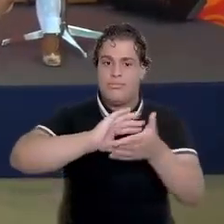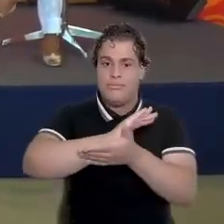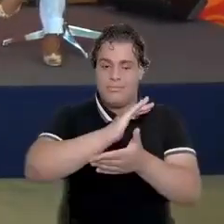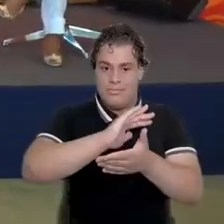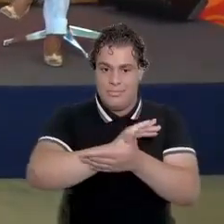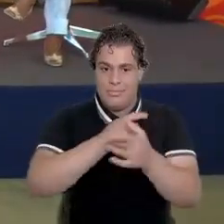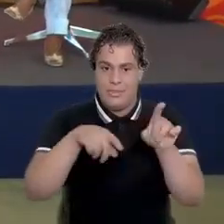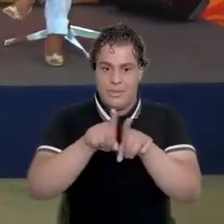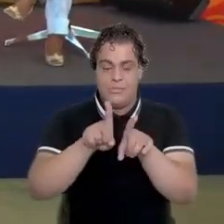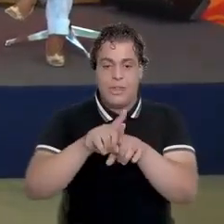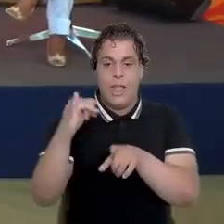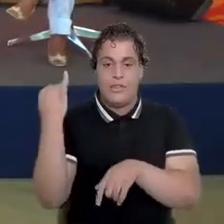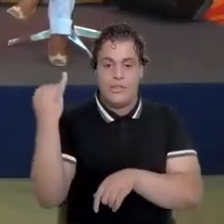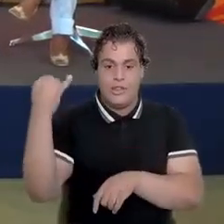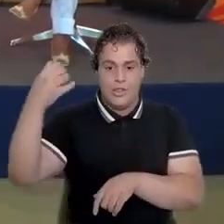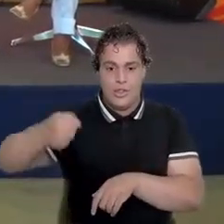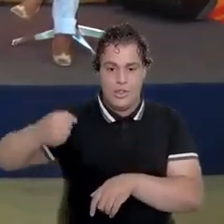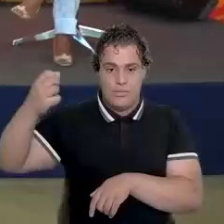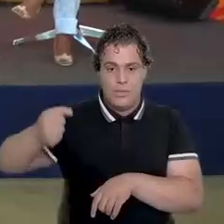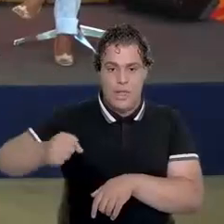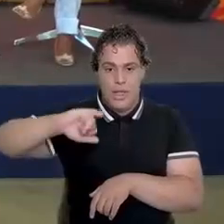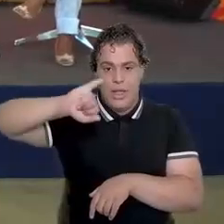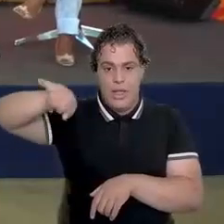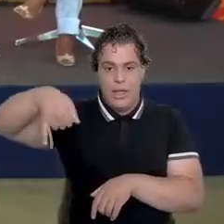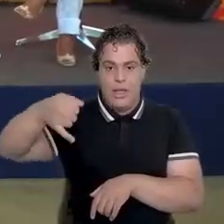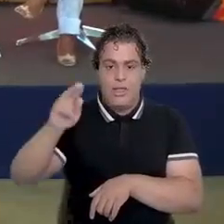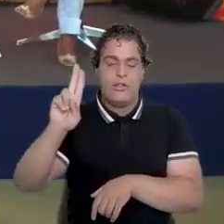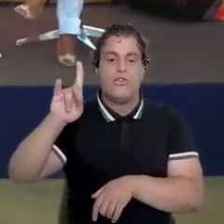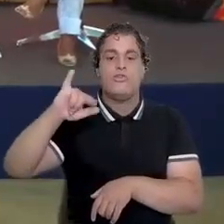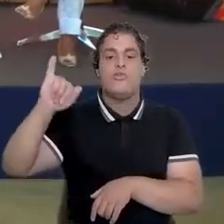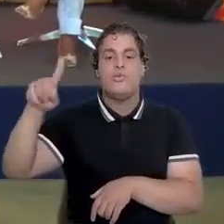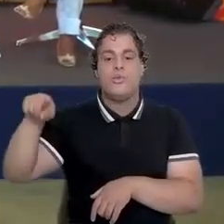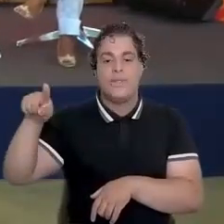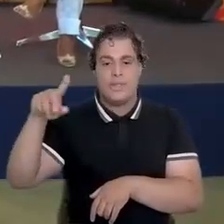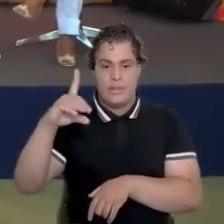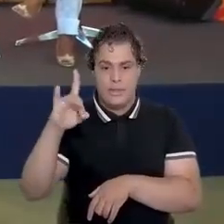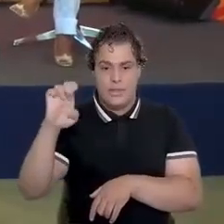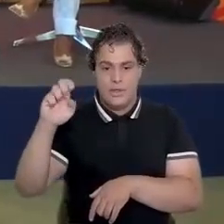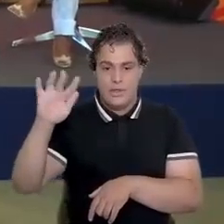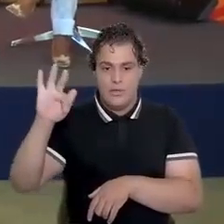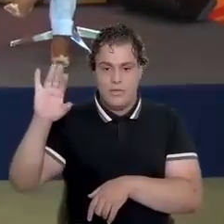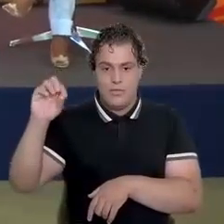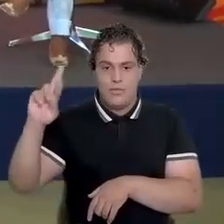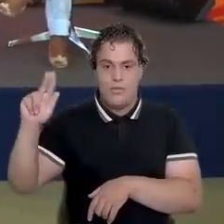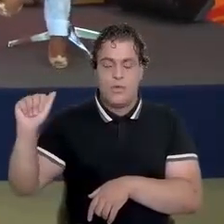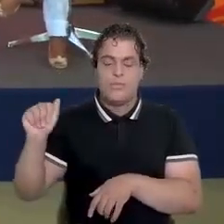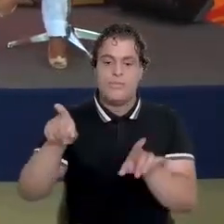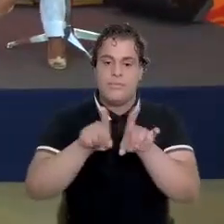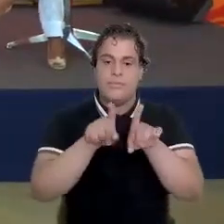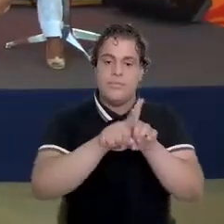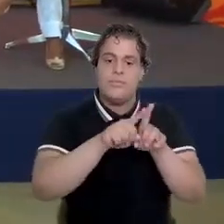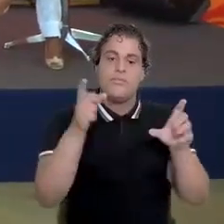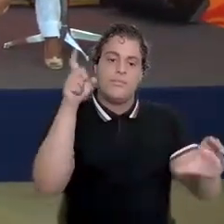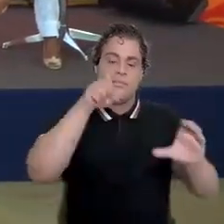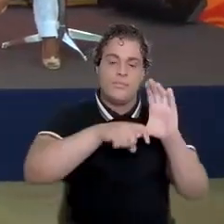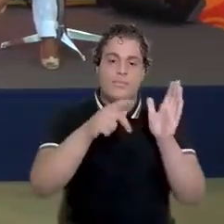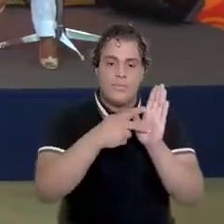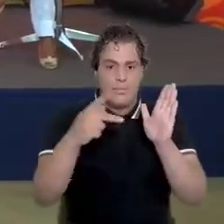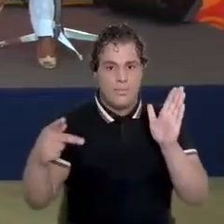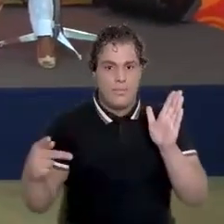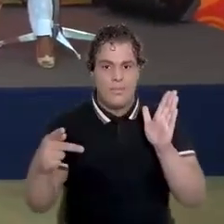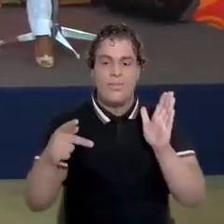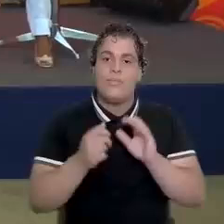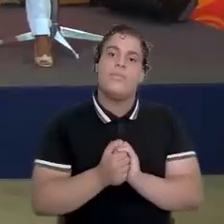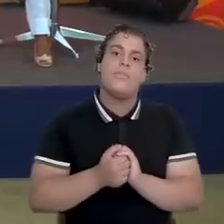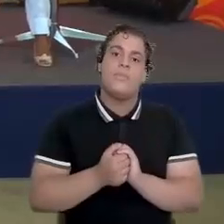azul. Leva no pescoço o crachá dos participantes do evento. A terceira pessoa sentada é Mara Sena, uma mulher branca de